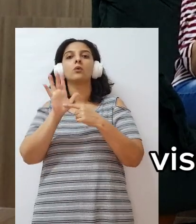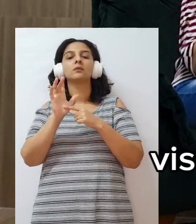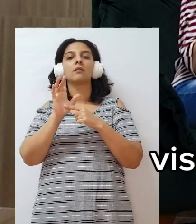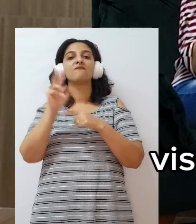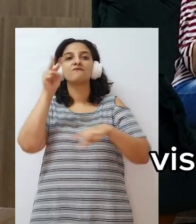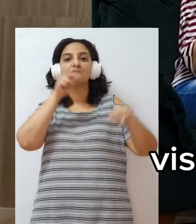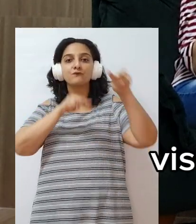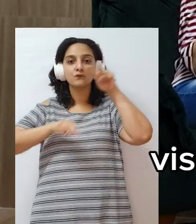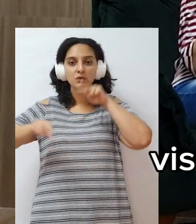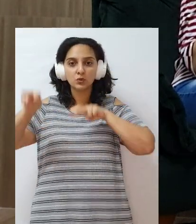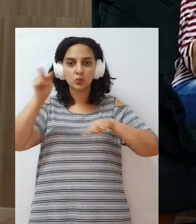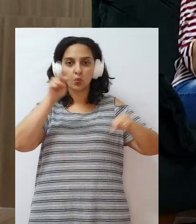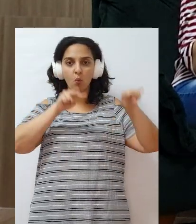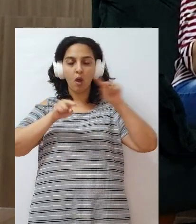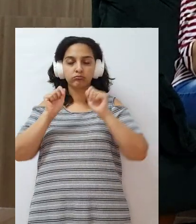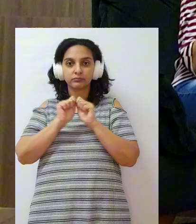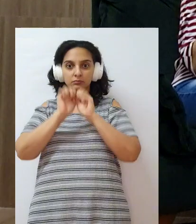surdos,